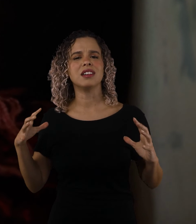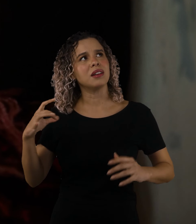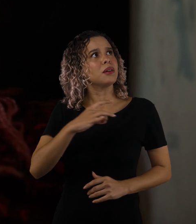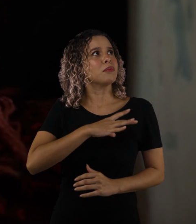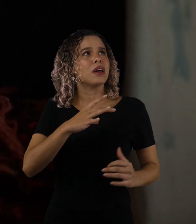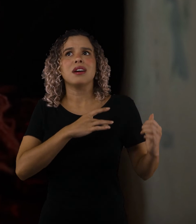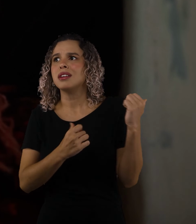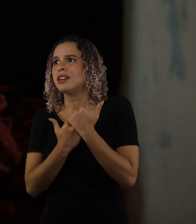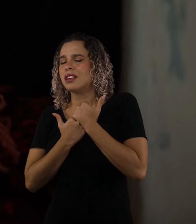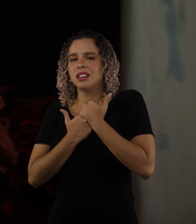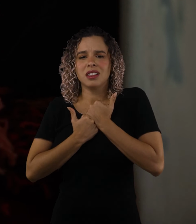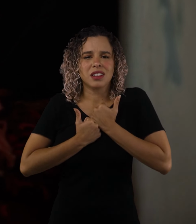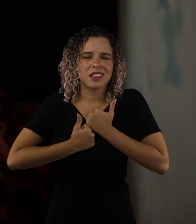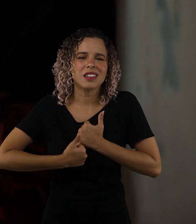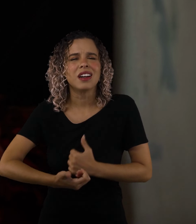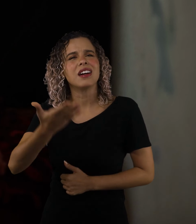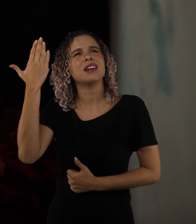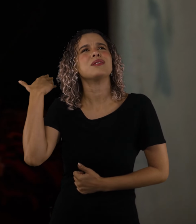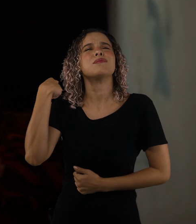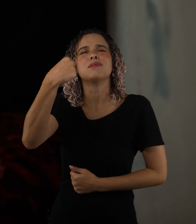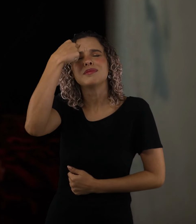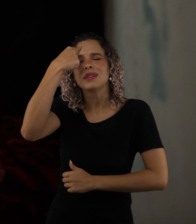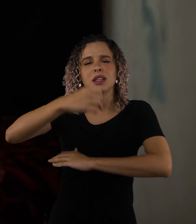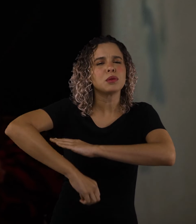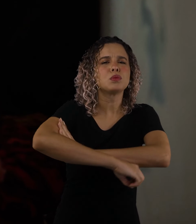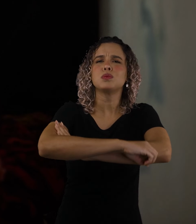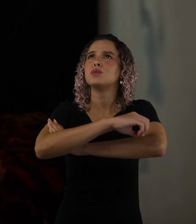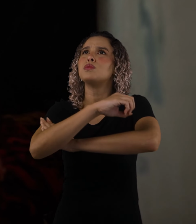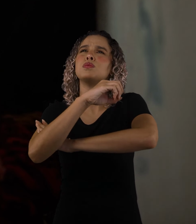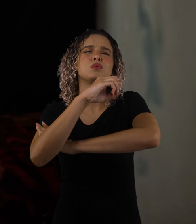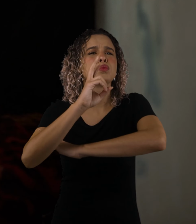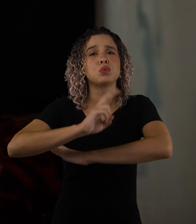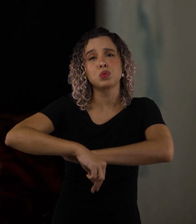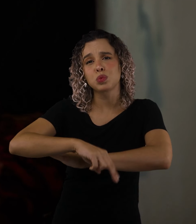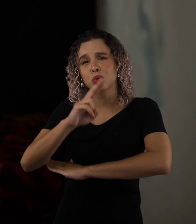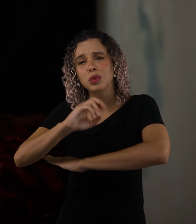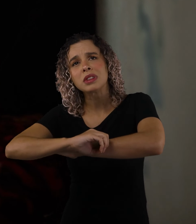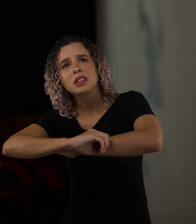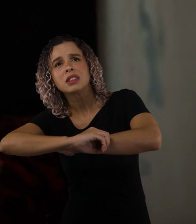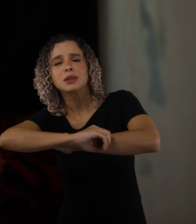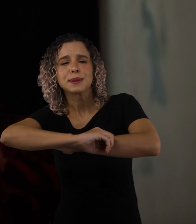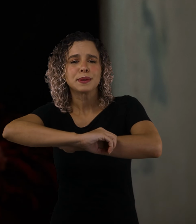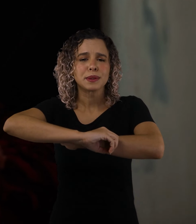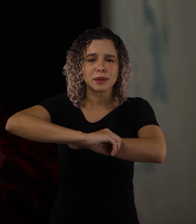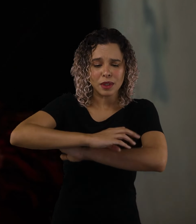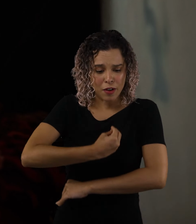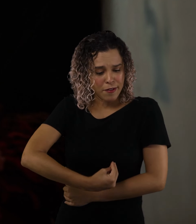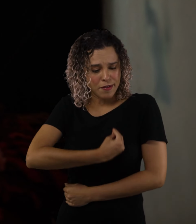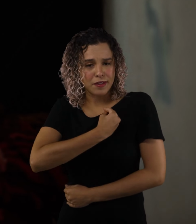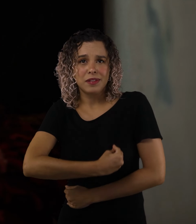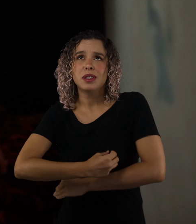De perfil, seca as lágrimas com as mãos e as esfrega no rosto. come, that my life